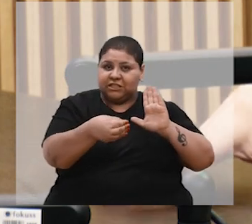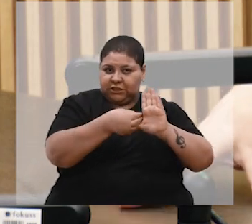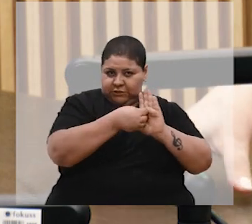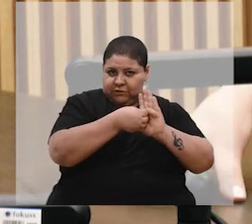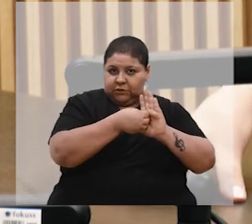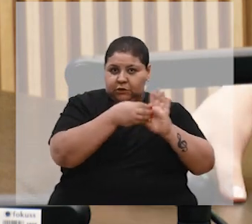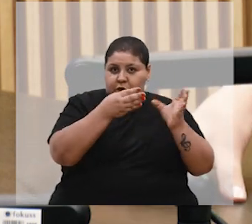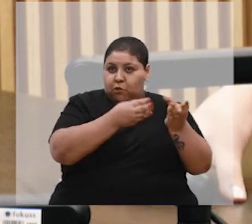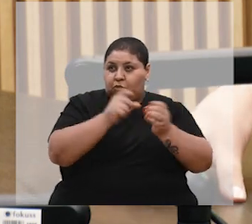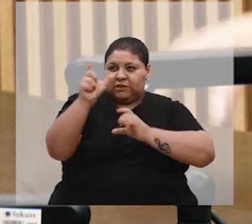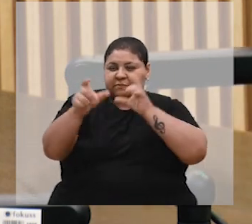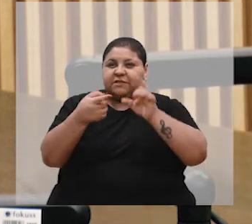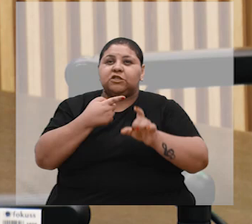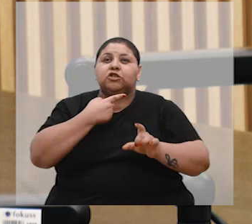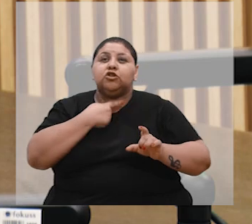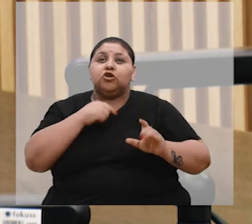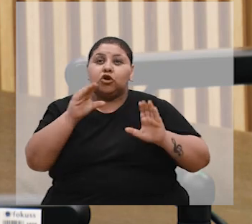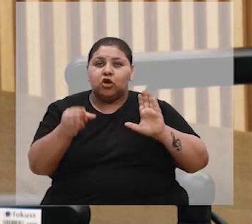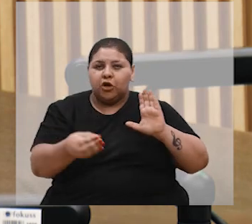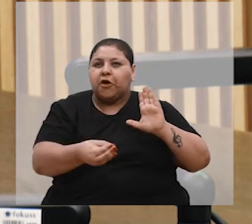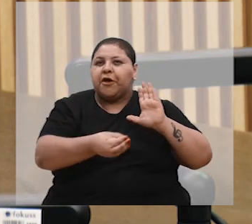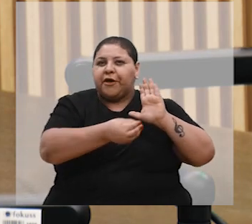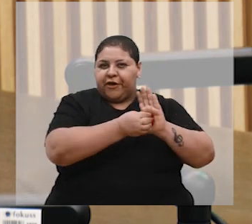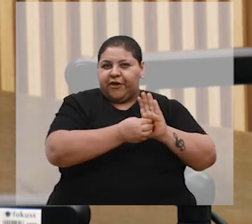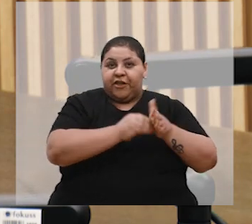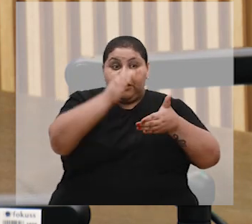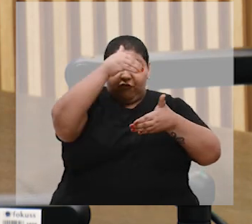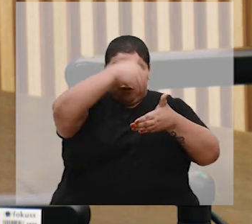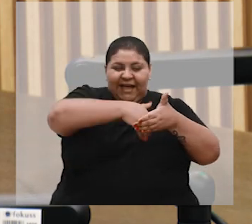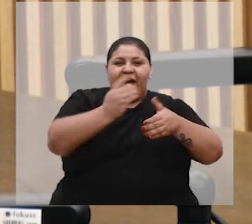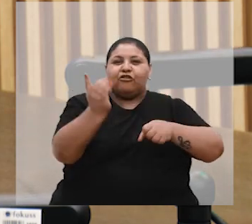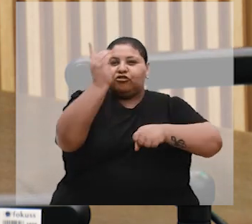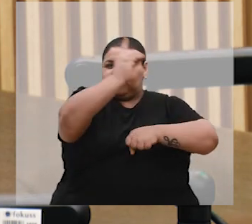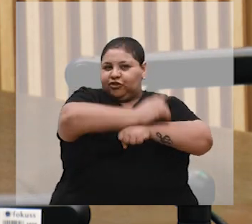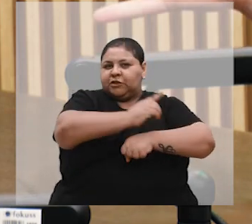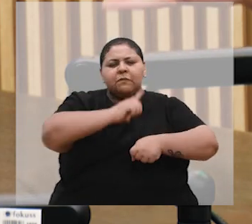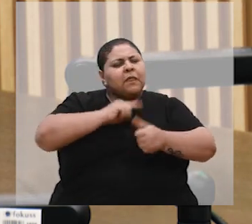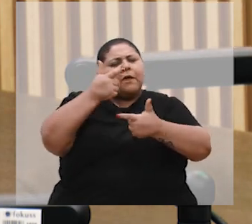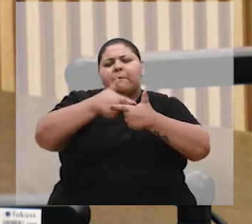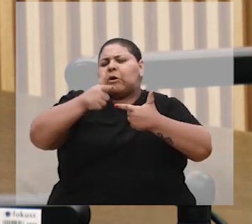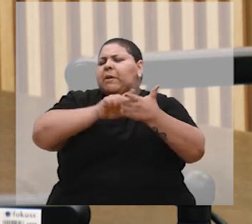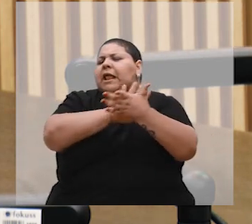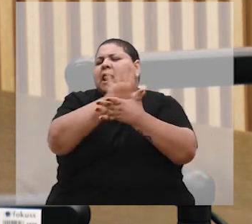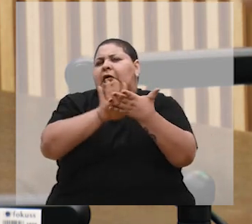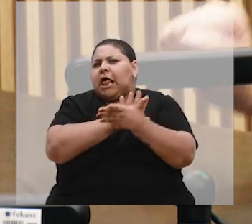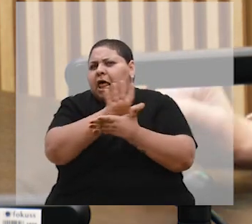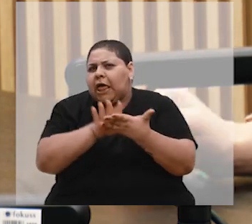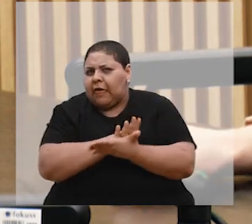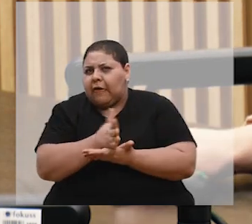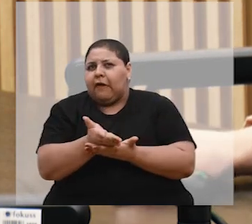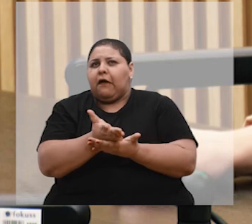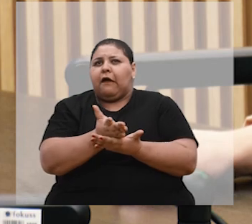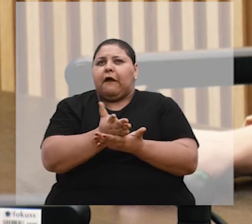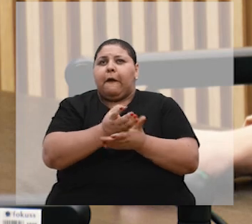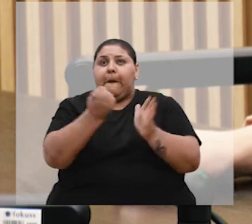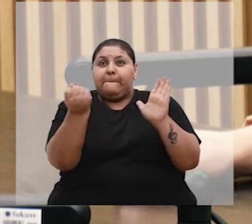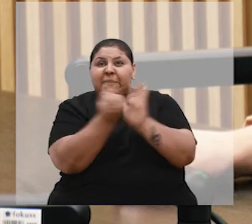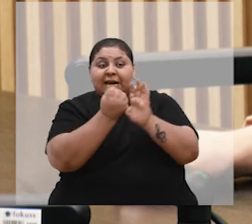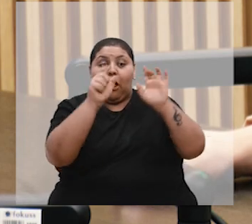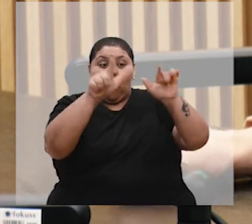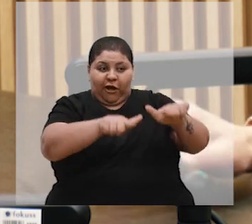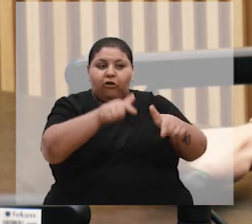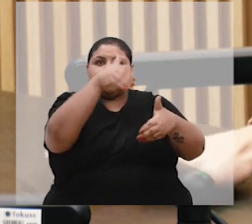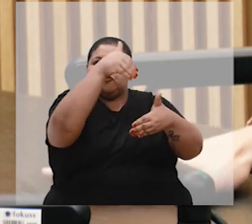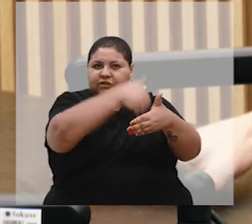Porque muitas pessoas gostam de publicar que exerceram o seu dever de voto. Então, não tem problema nenhum marcar o seu check-in lá na